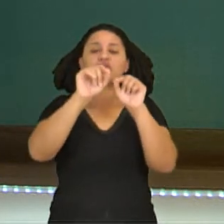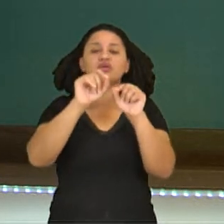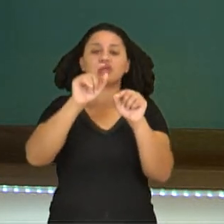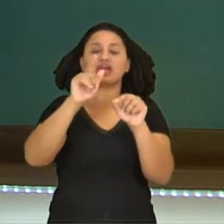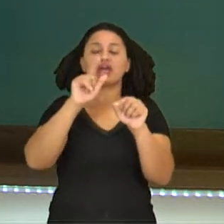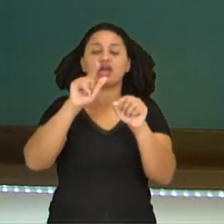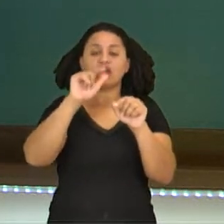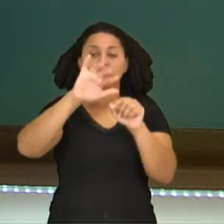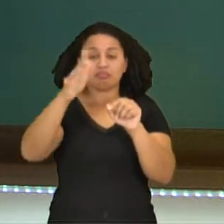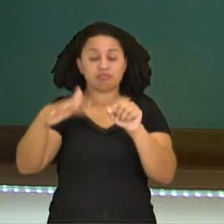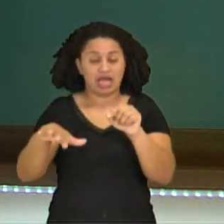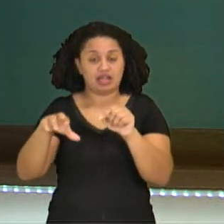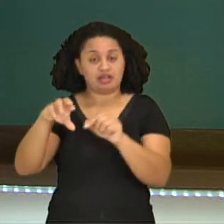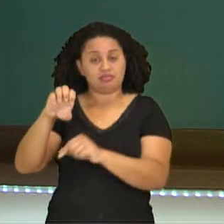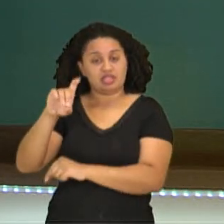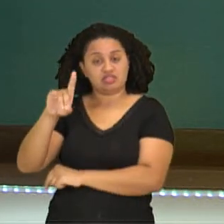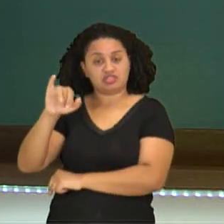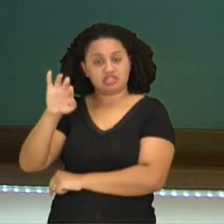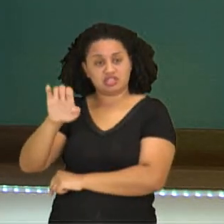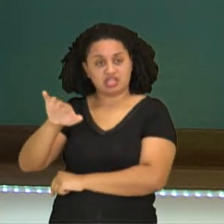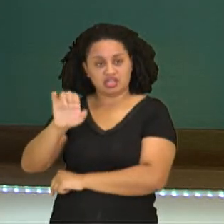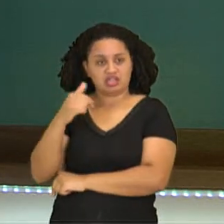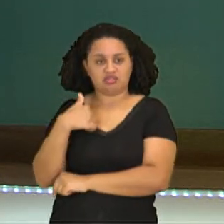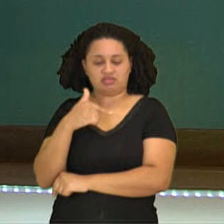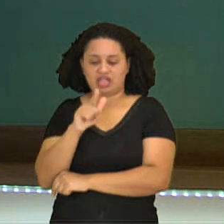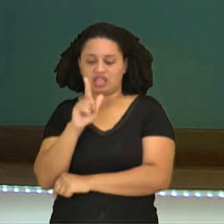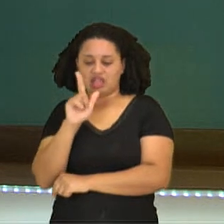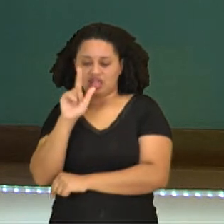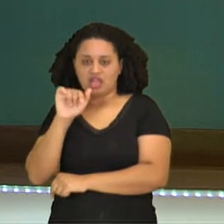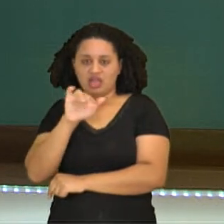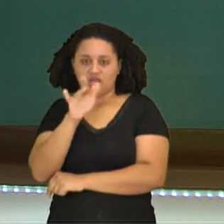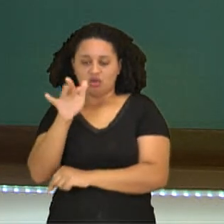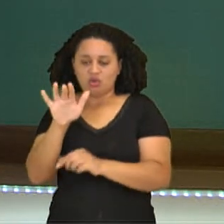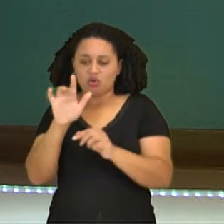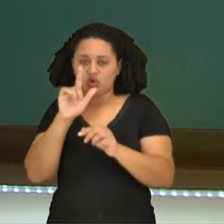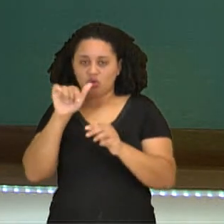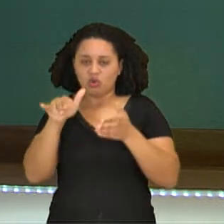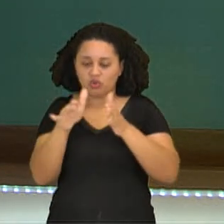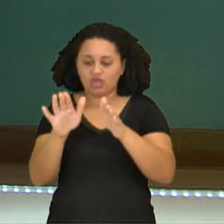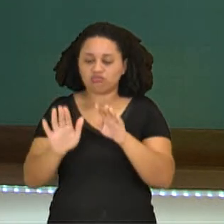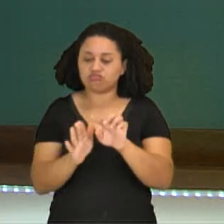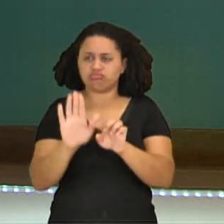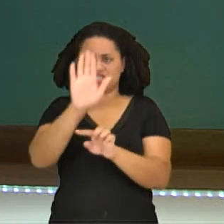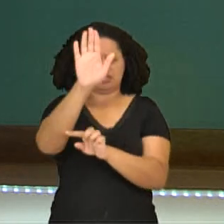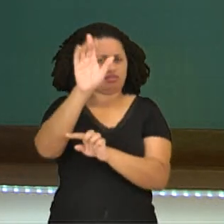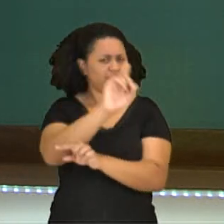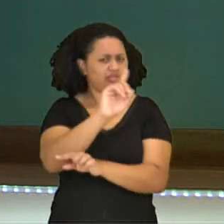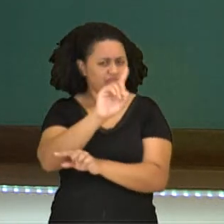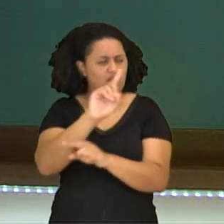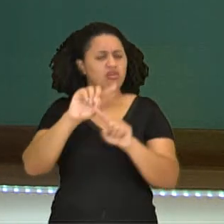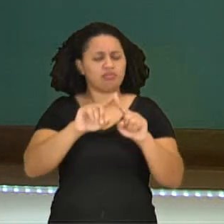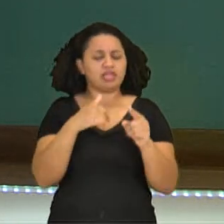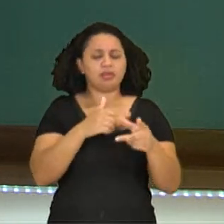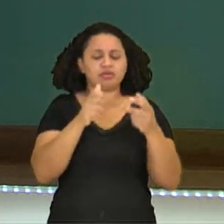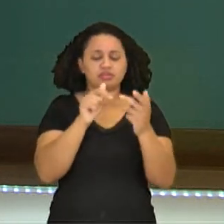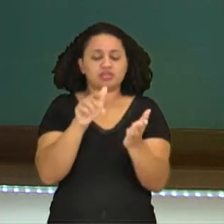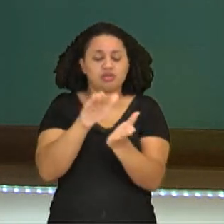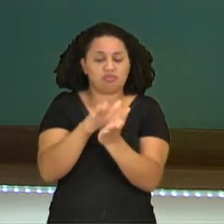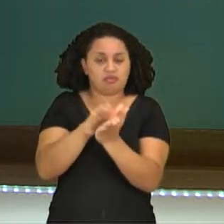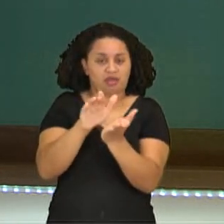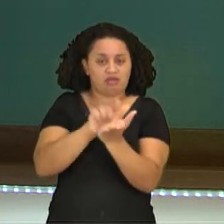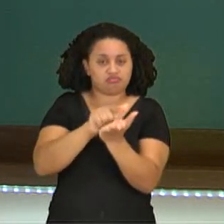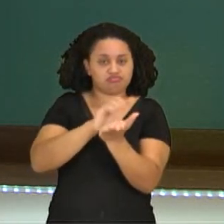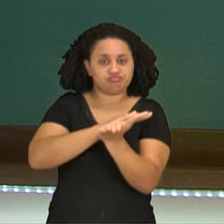ele vai desaguar no mar Mediterrâneo. Então não é que ele está indo para cima, não. E que ali é uma visão cartográfica, né, de mapa. Mas